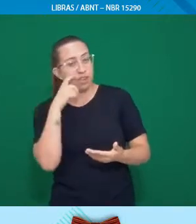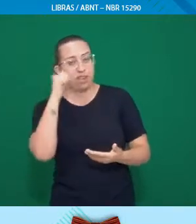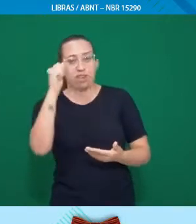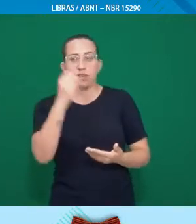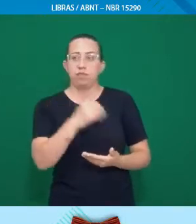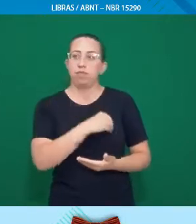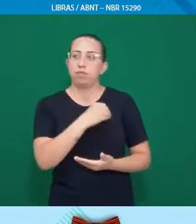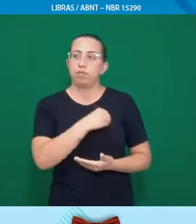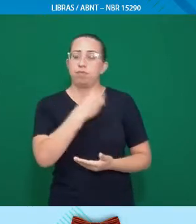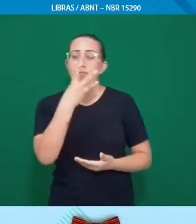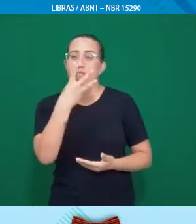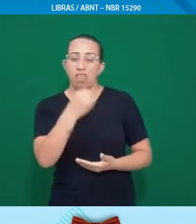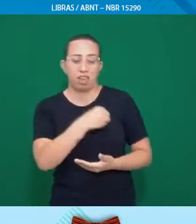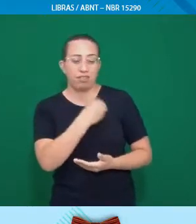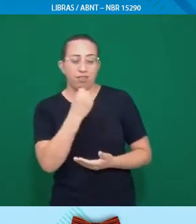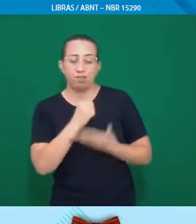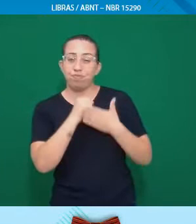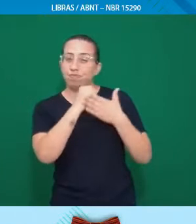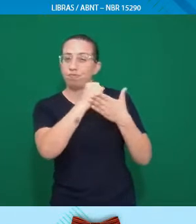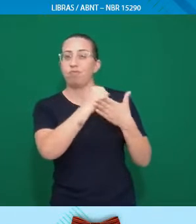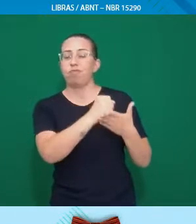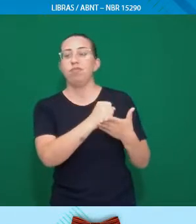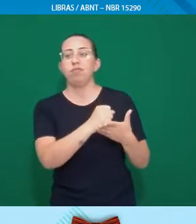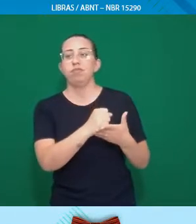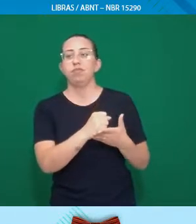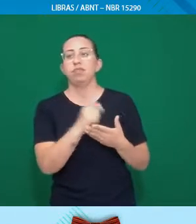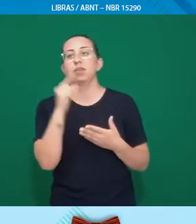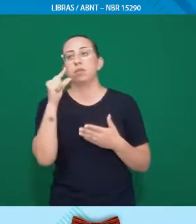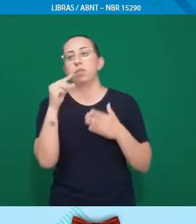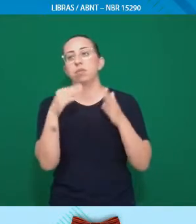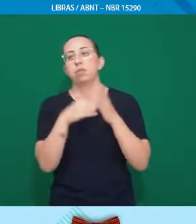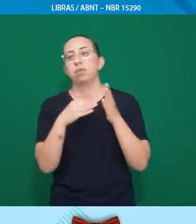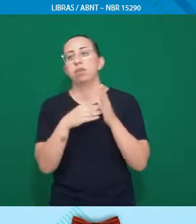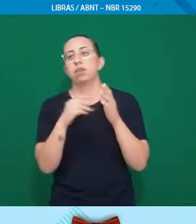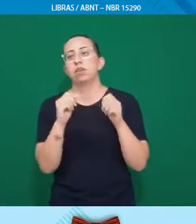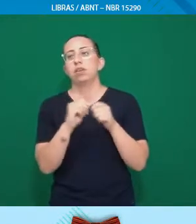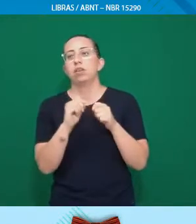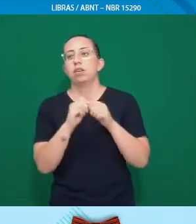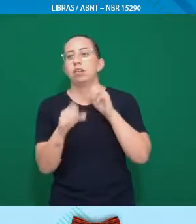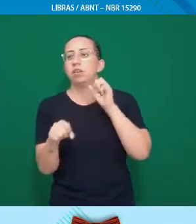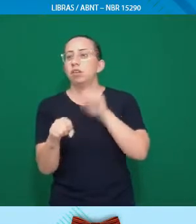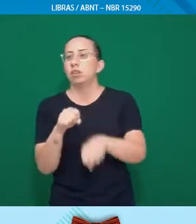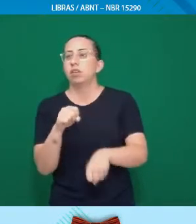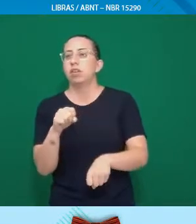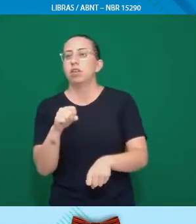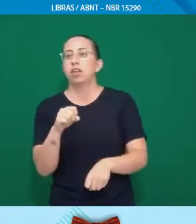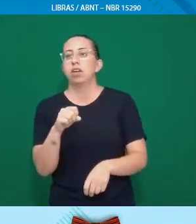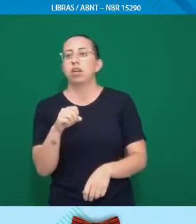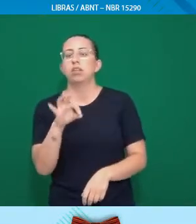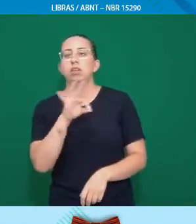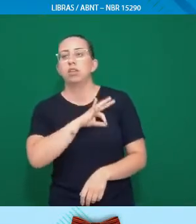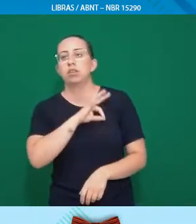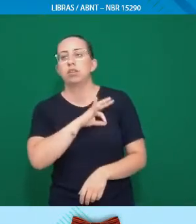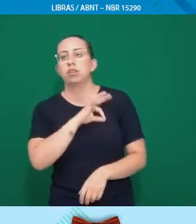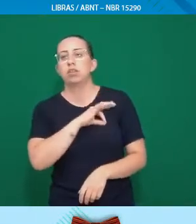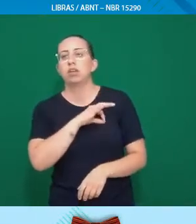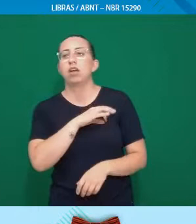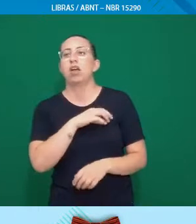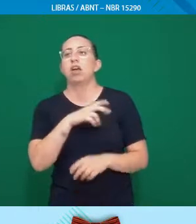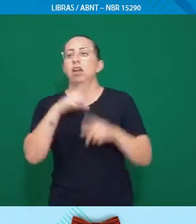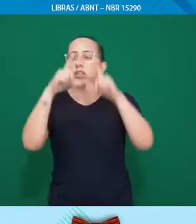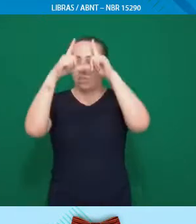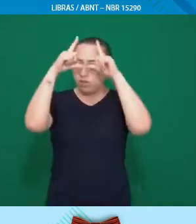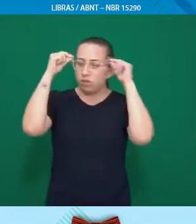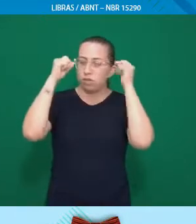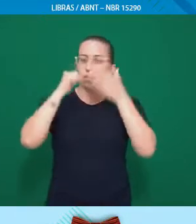poucos dias e eu no caso foi três vidros né há poucos dias atrás fizemos a emoção para os policiais né e o Enfermeiro